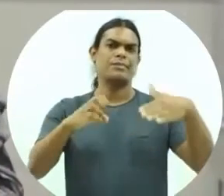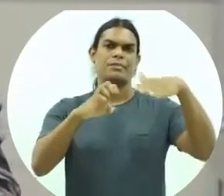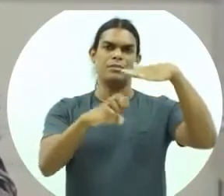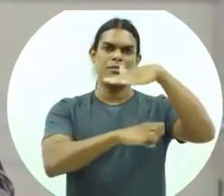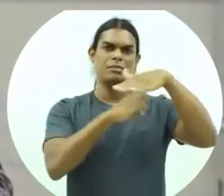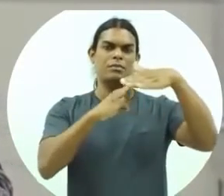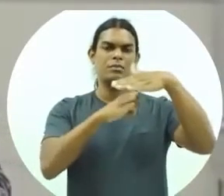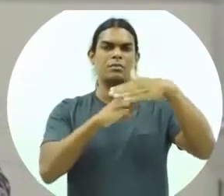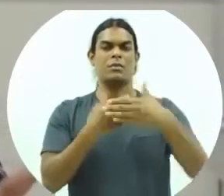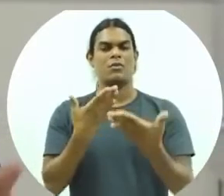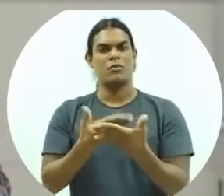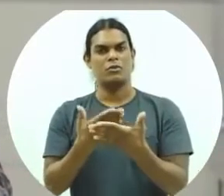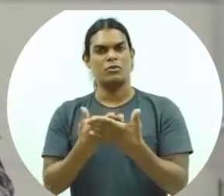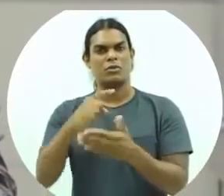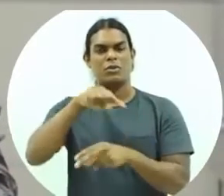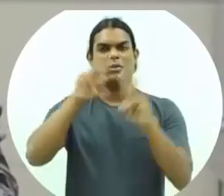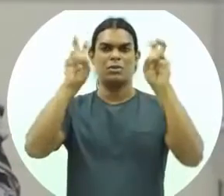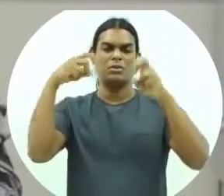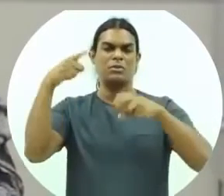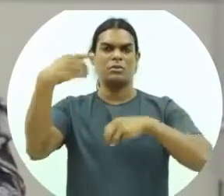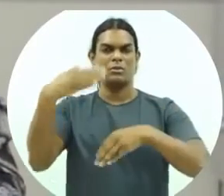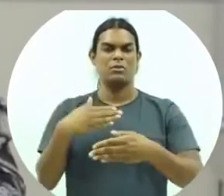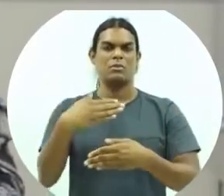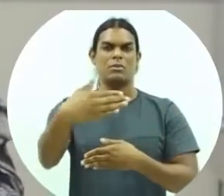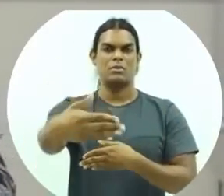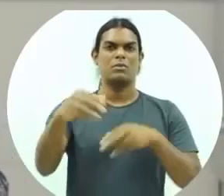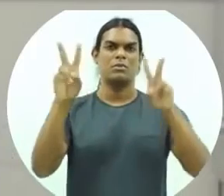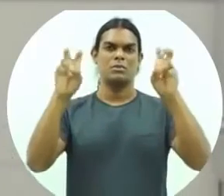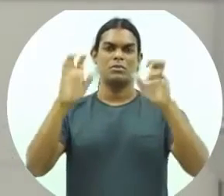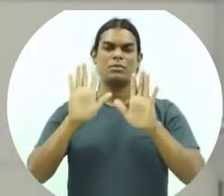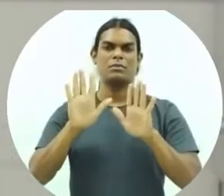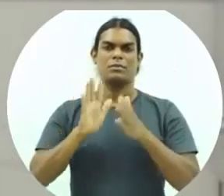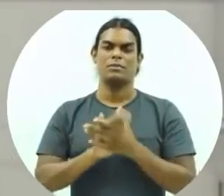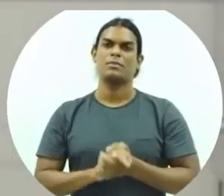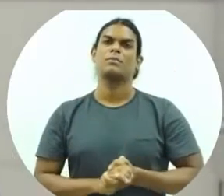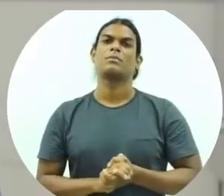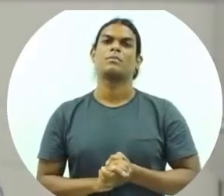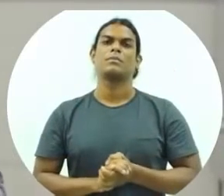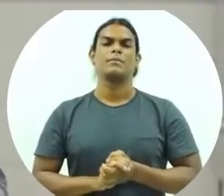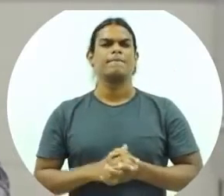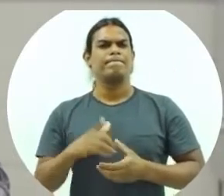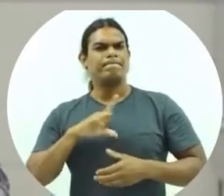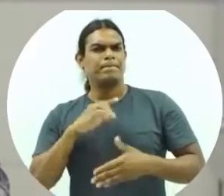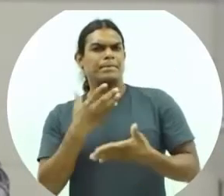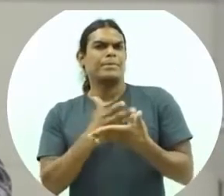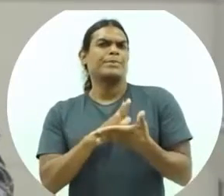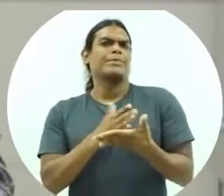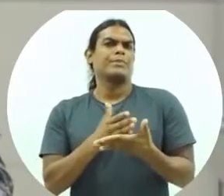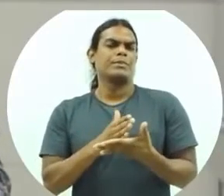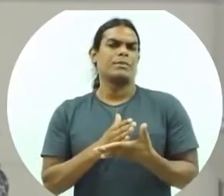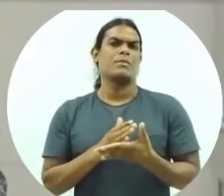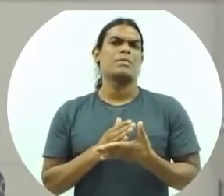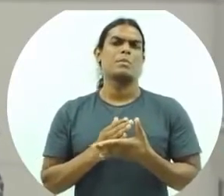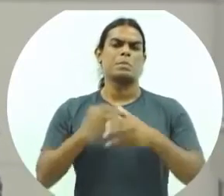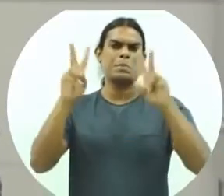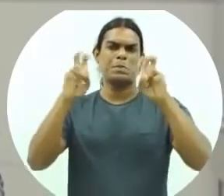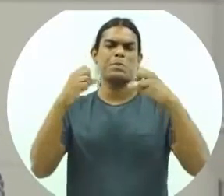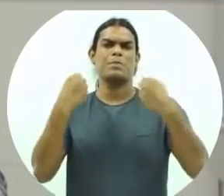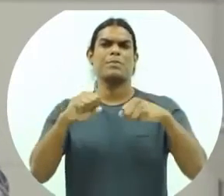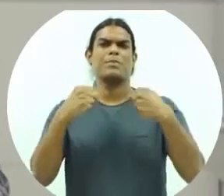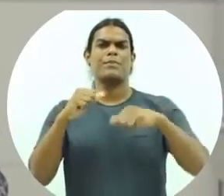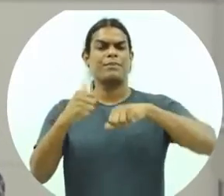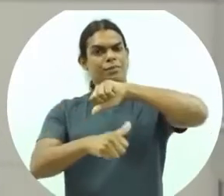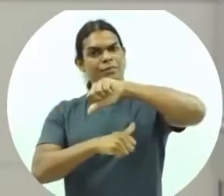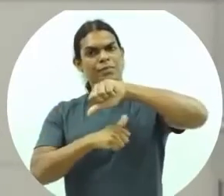vai ver isso com maior propriedade nas próximas competências. Existem algumas denominações que